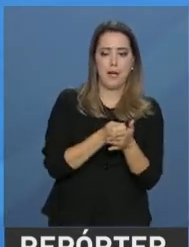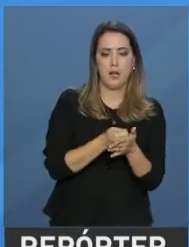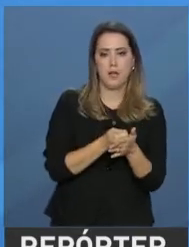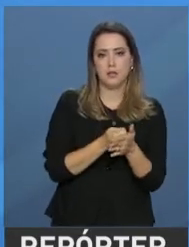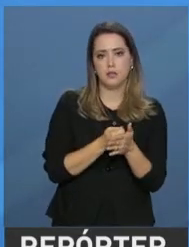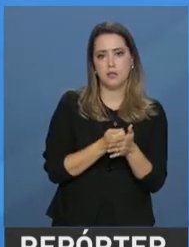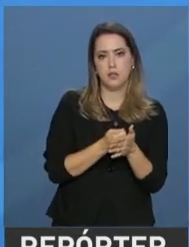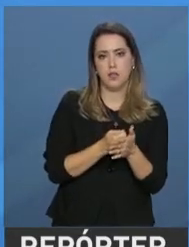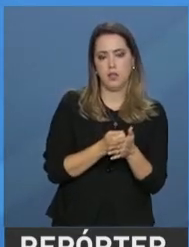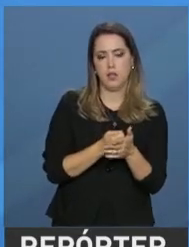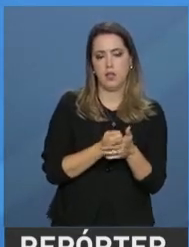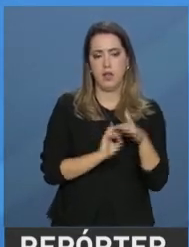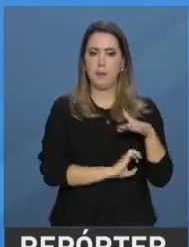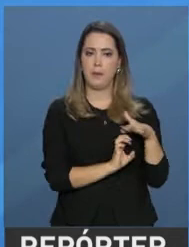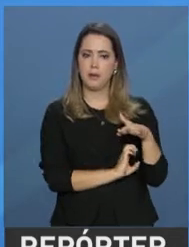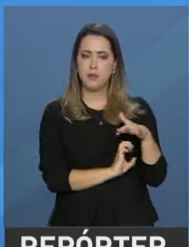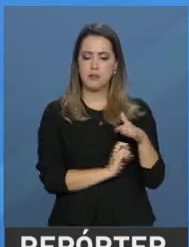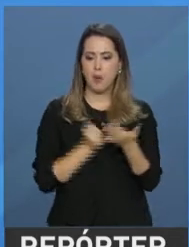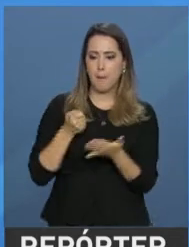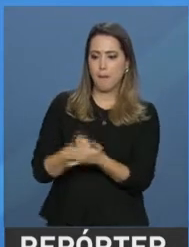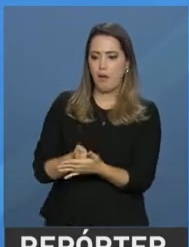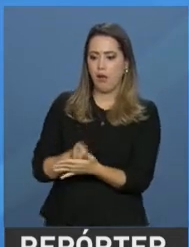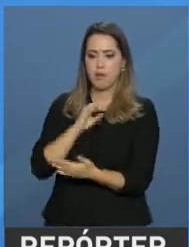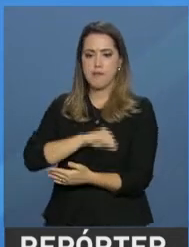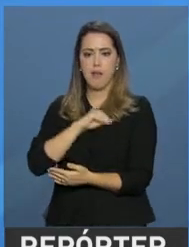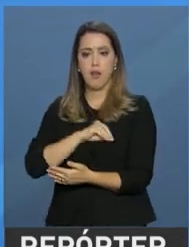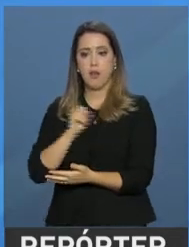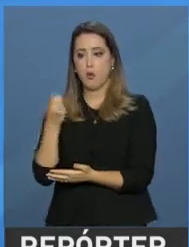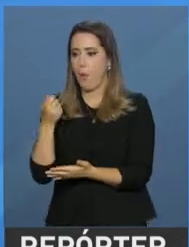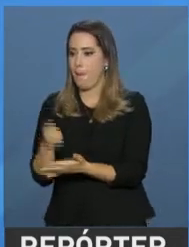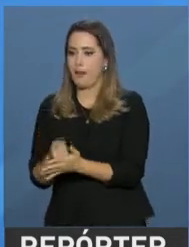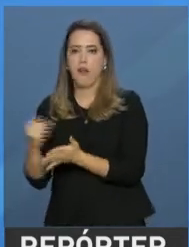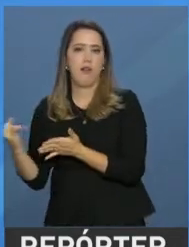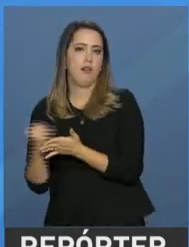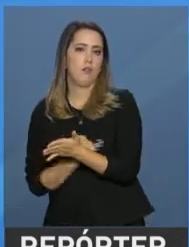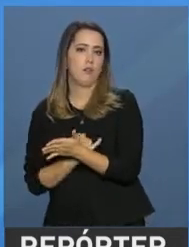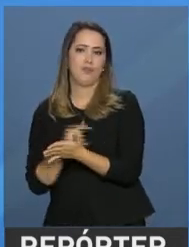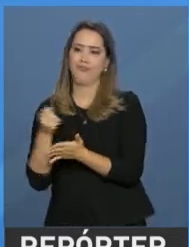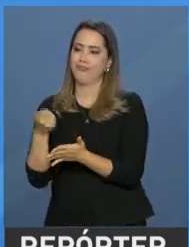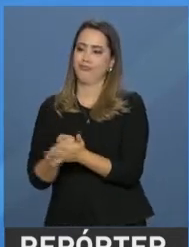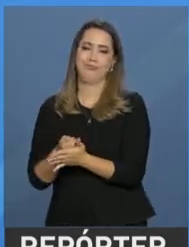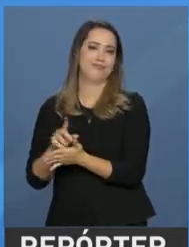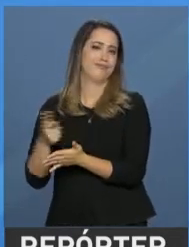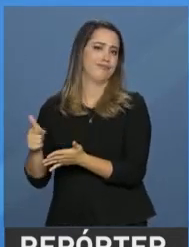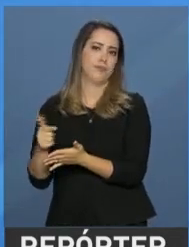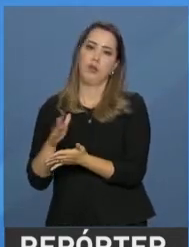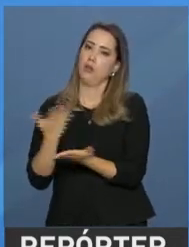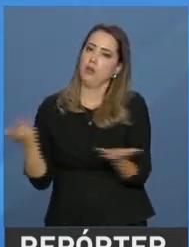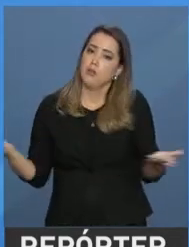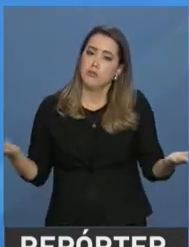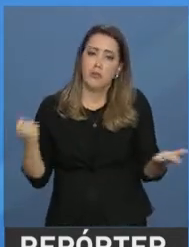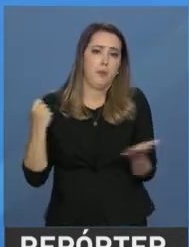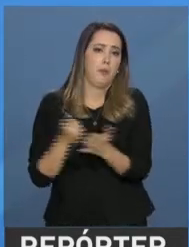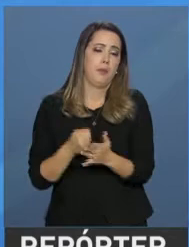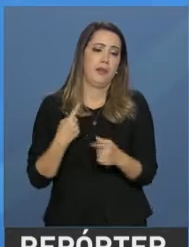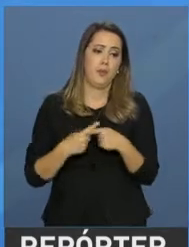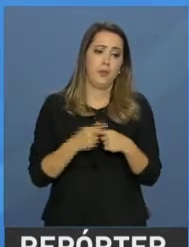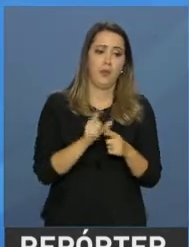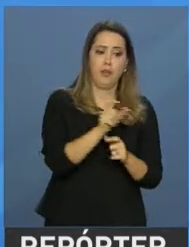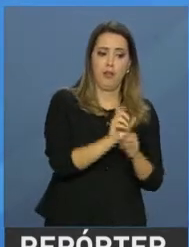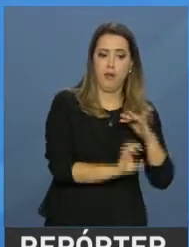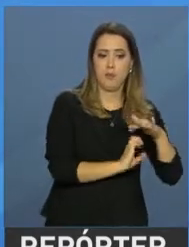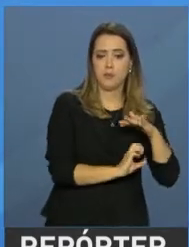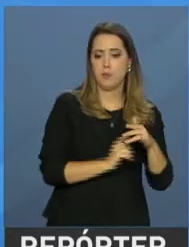o fornecedor pagar trabalhador ou pagar o imposto o imposto ficou por último porque o fornecedor